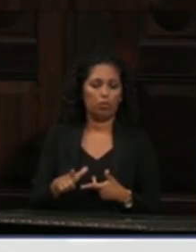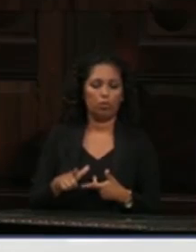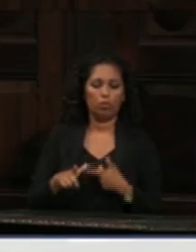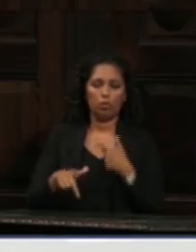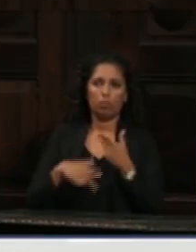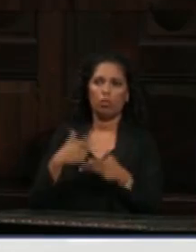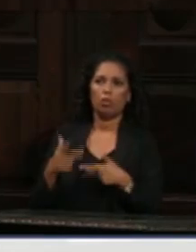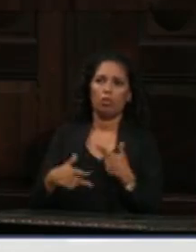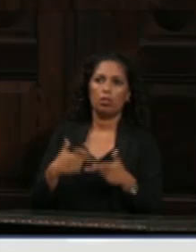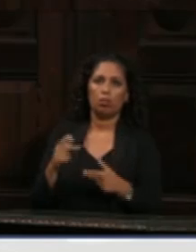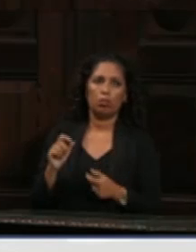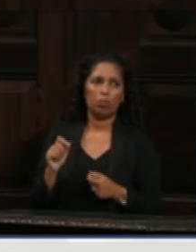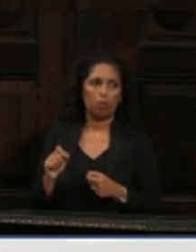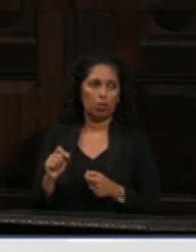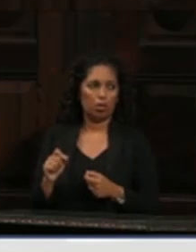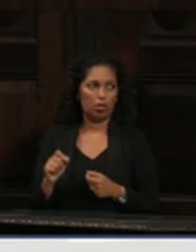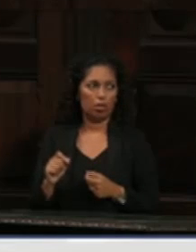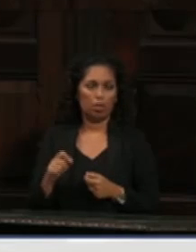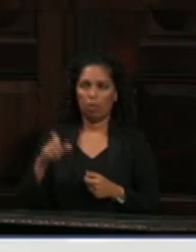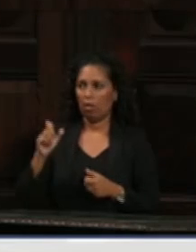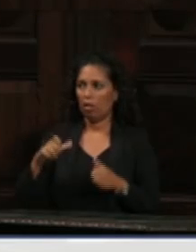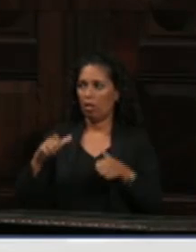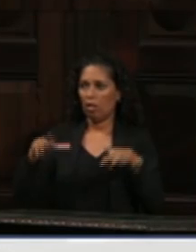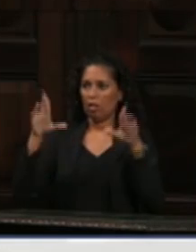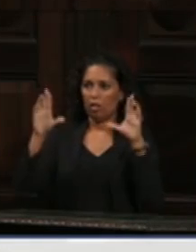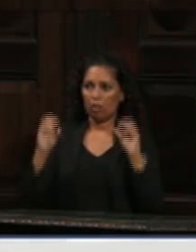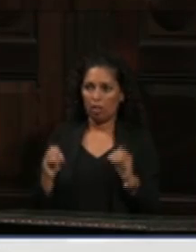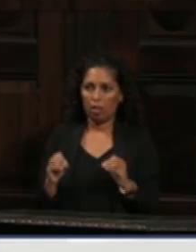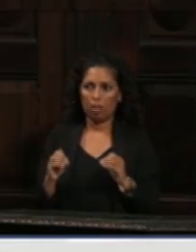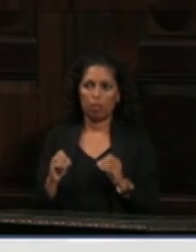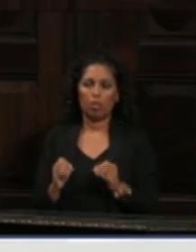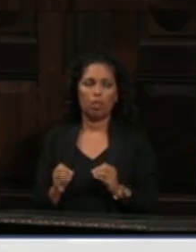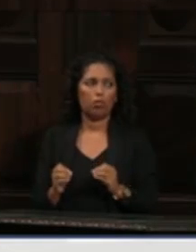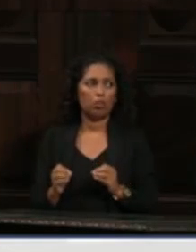o seguinte: foram claros,